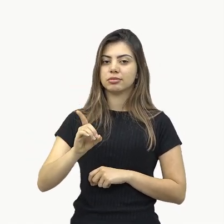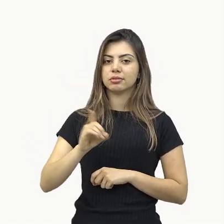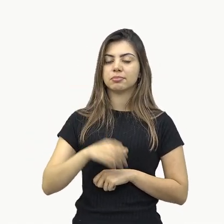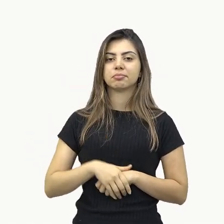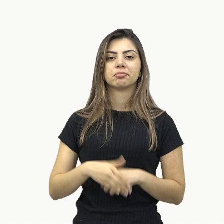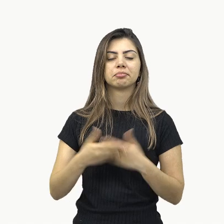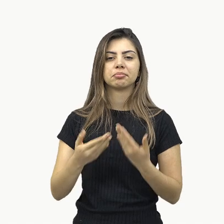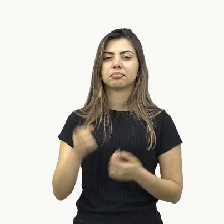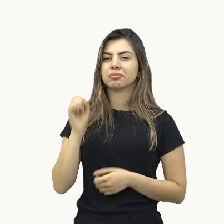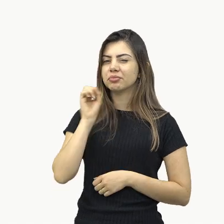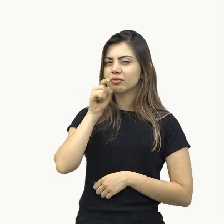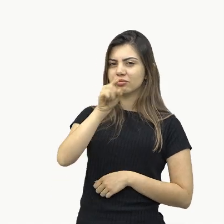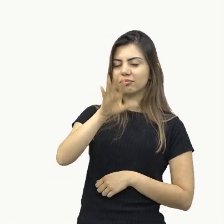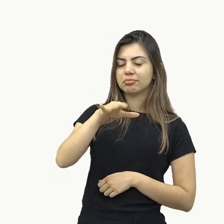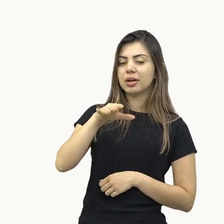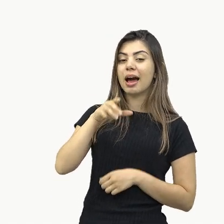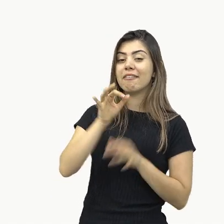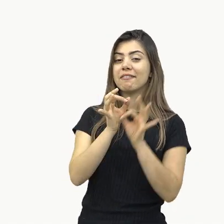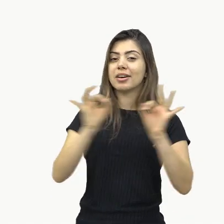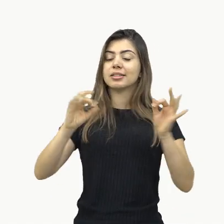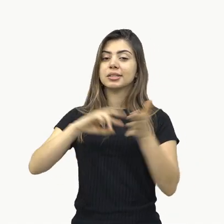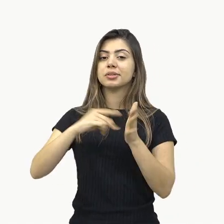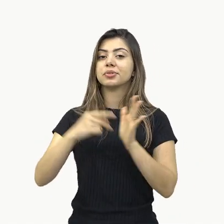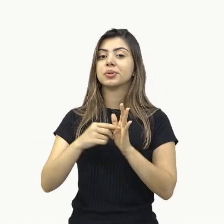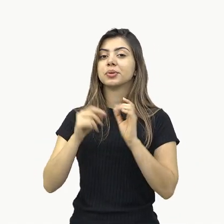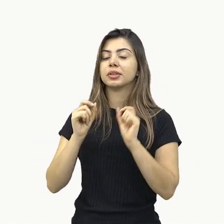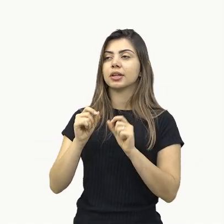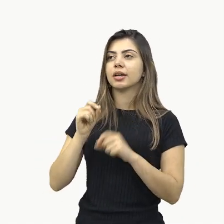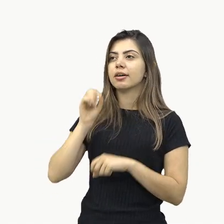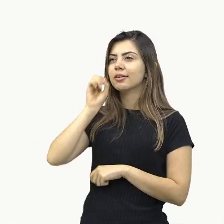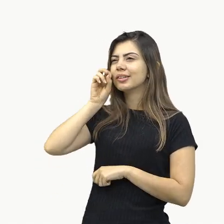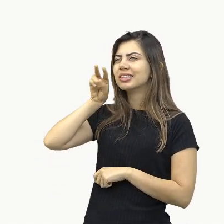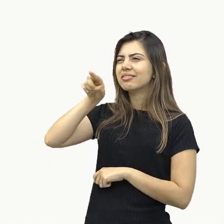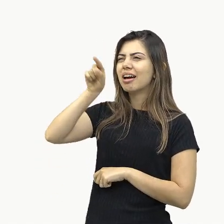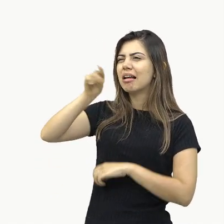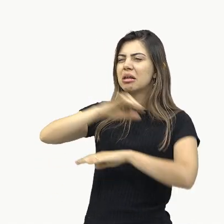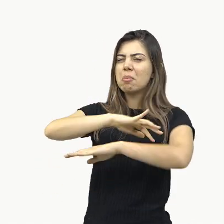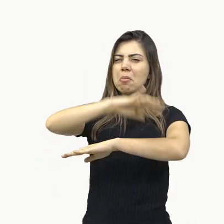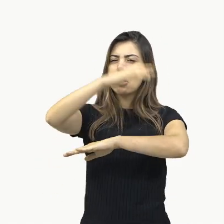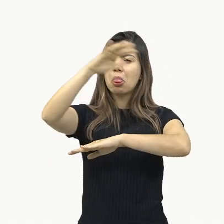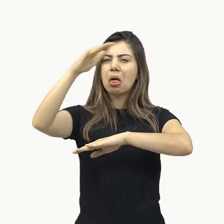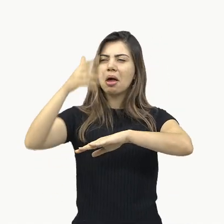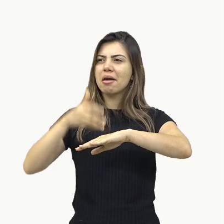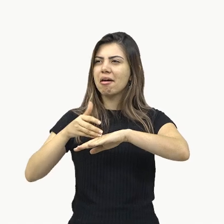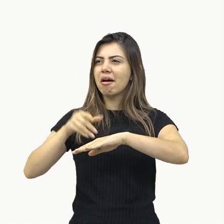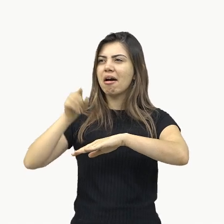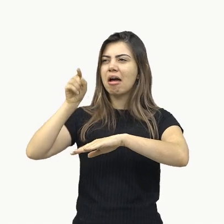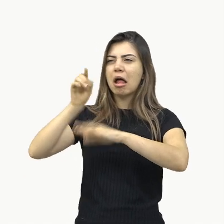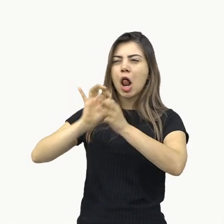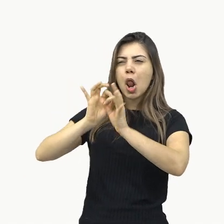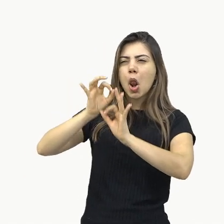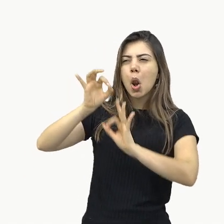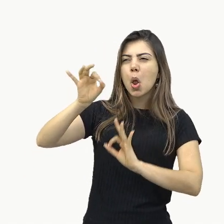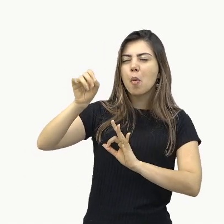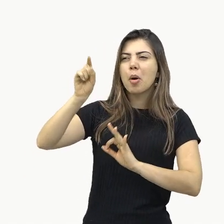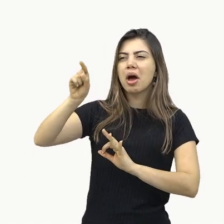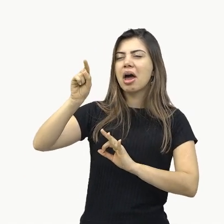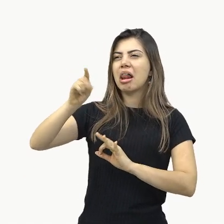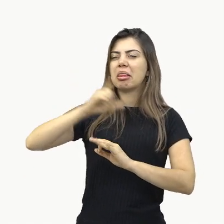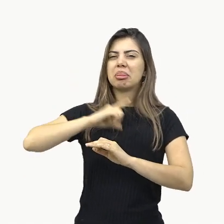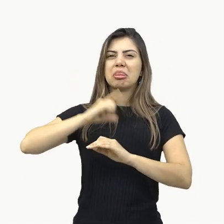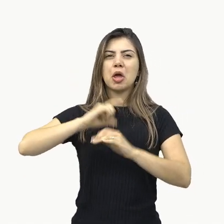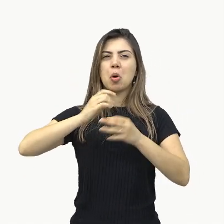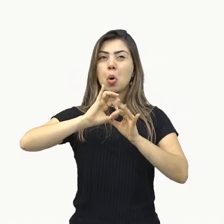você vê aquela montanha à distância? É a mais alta na região. Eu estou apontando algo à distância, então that seria